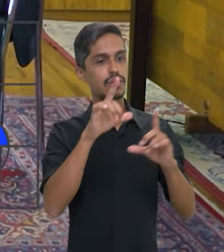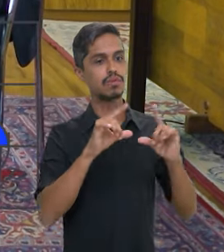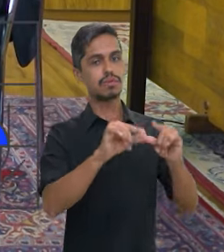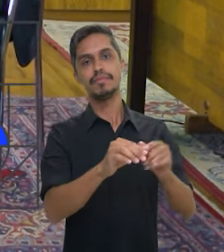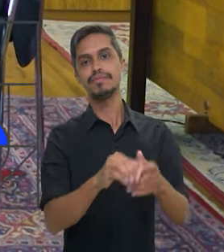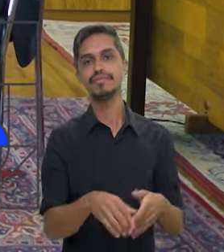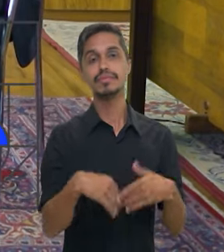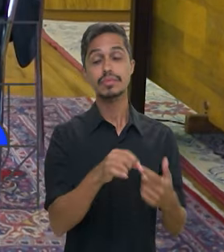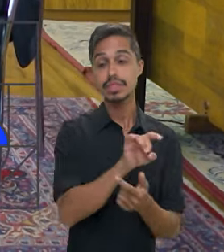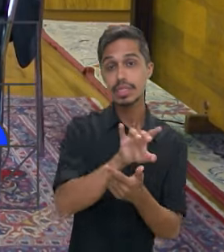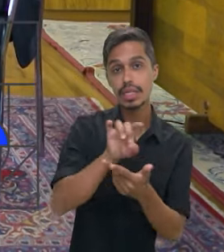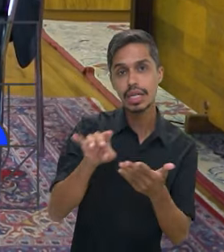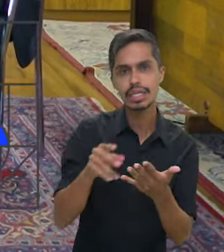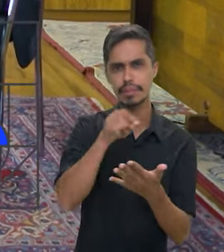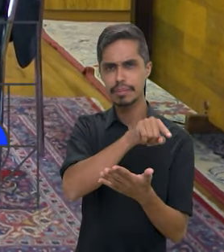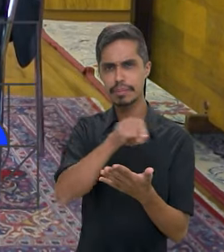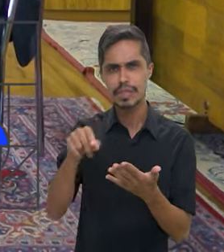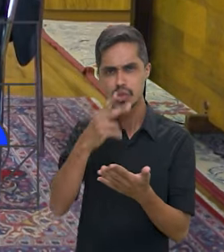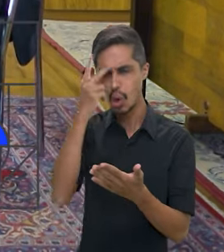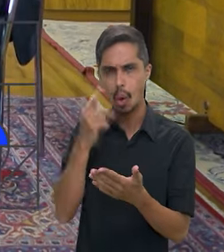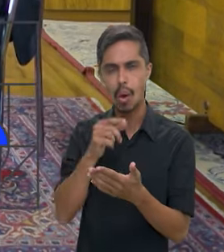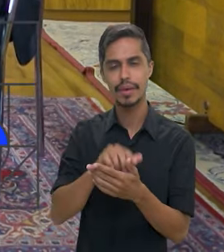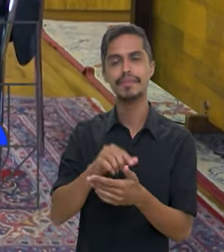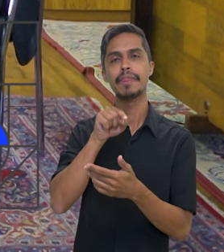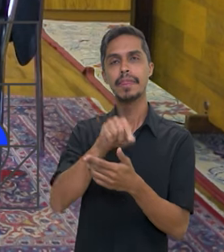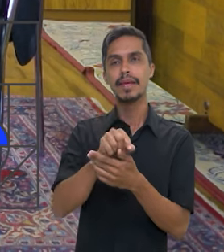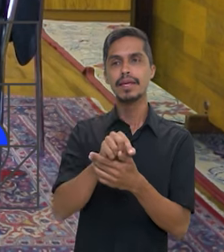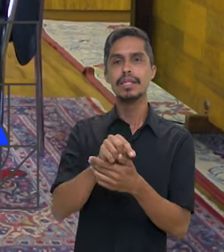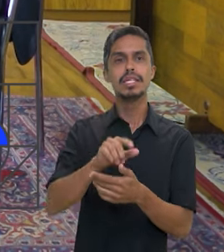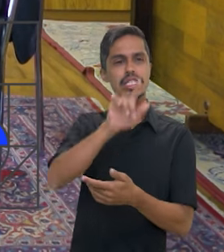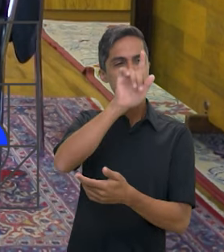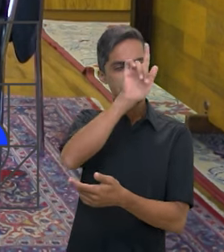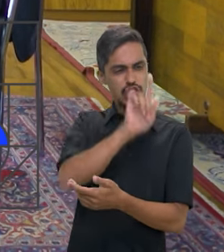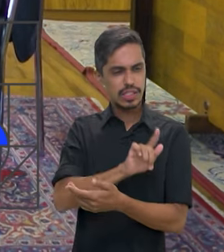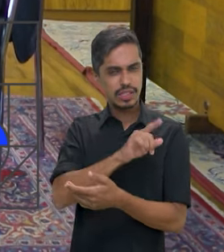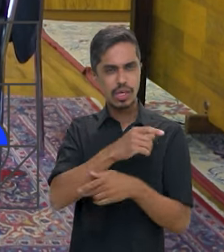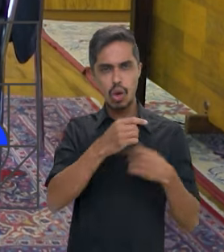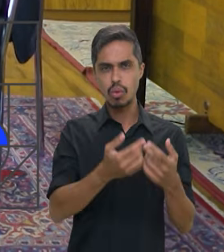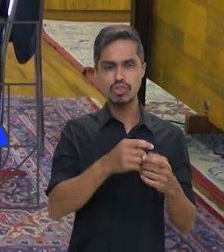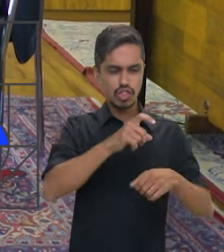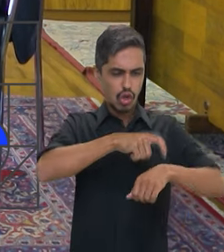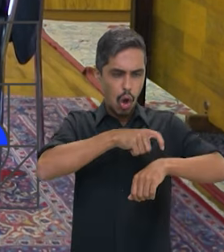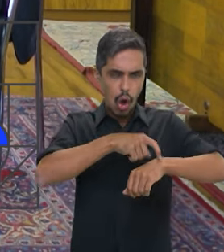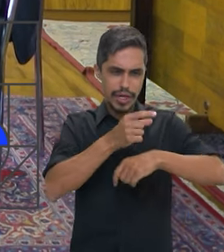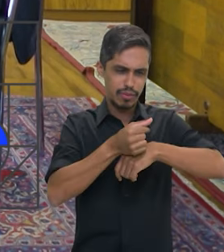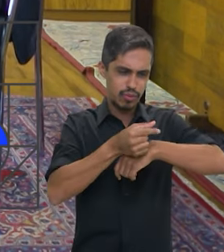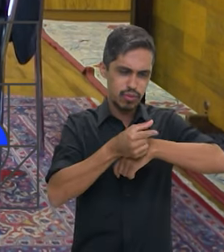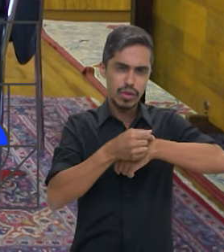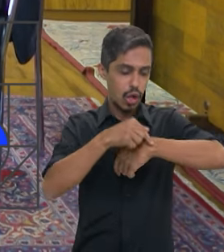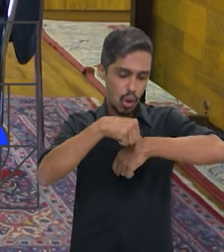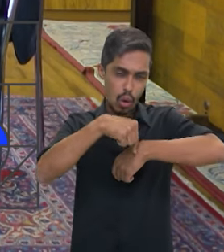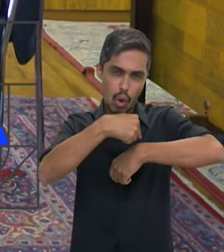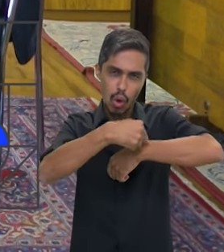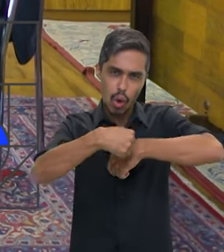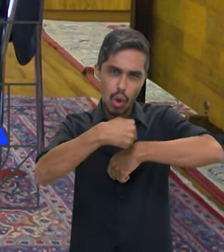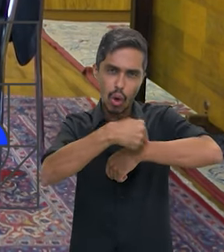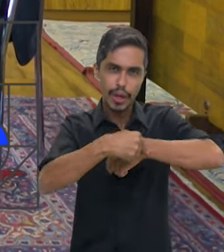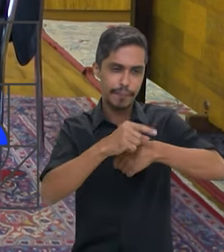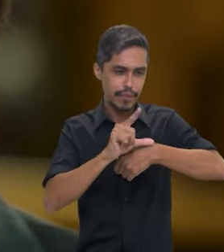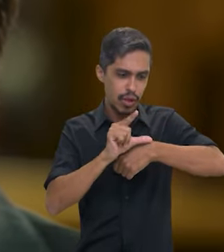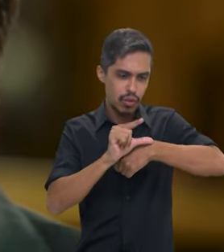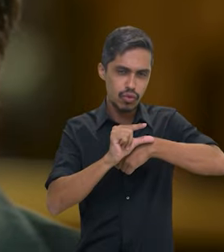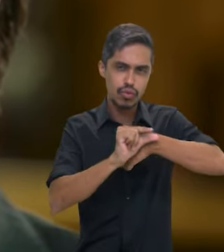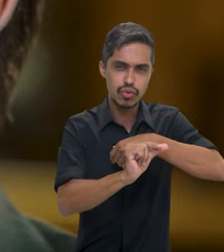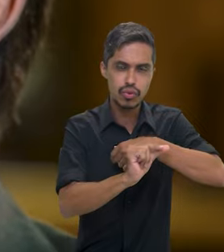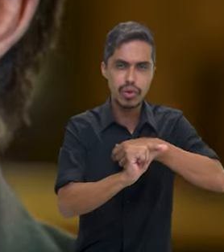Brasil, cada empregador teria, no mês, a economia de 34 horas por